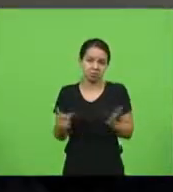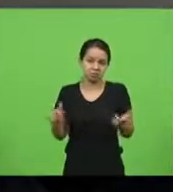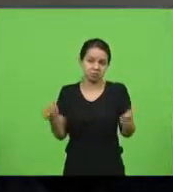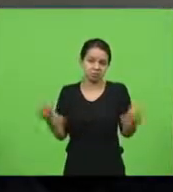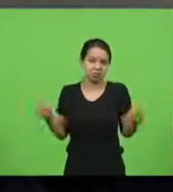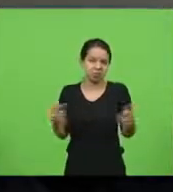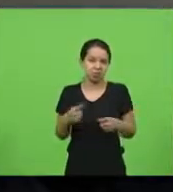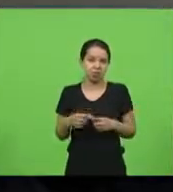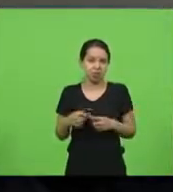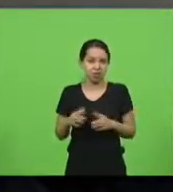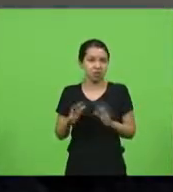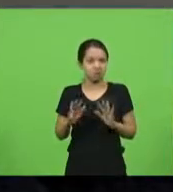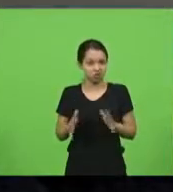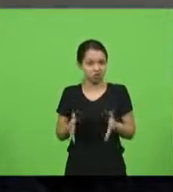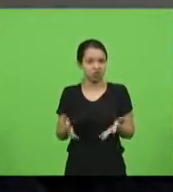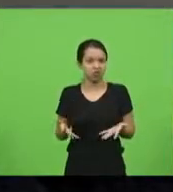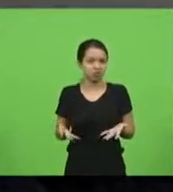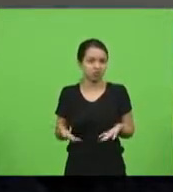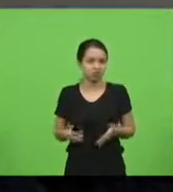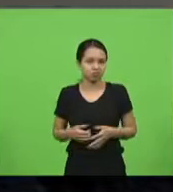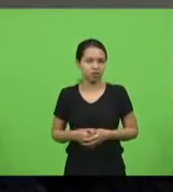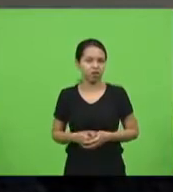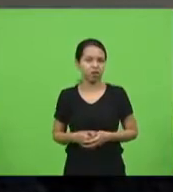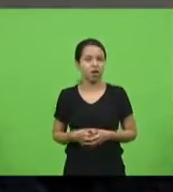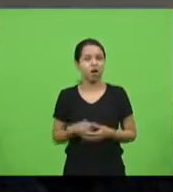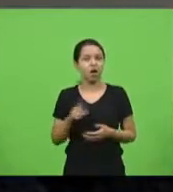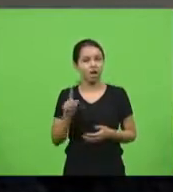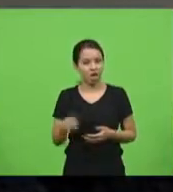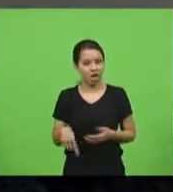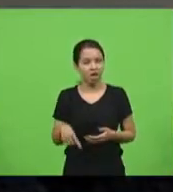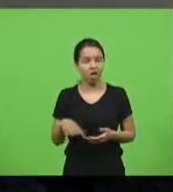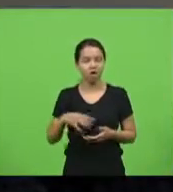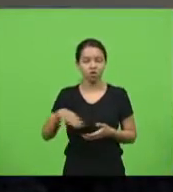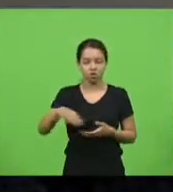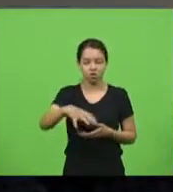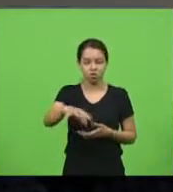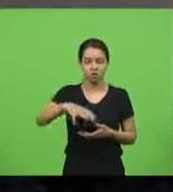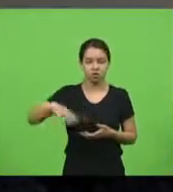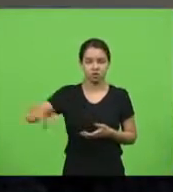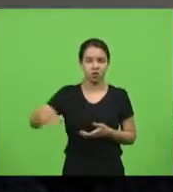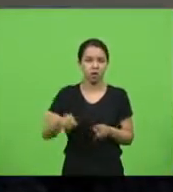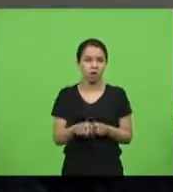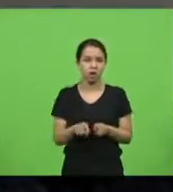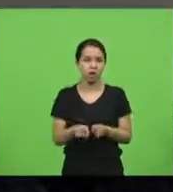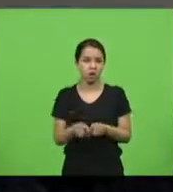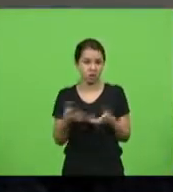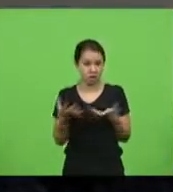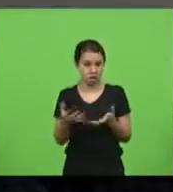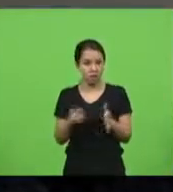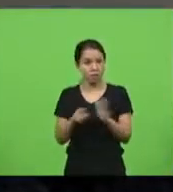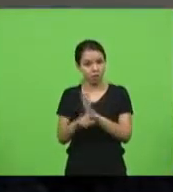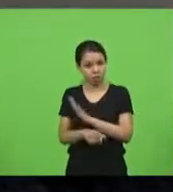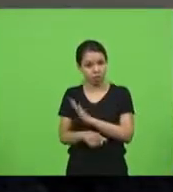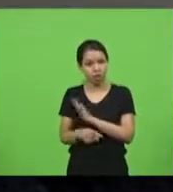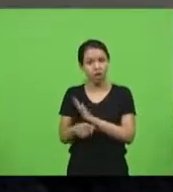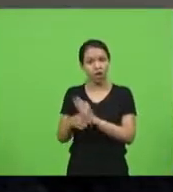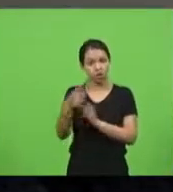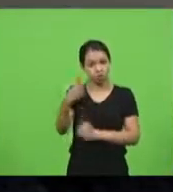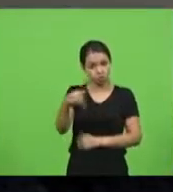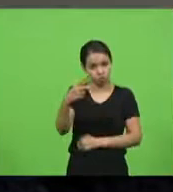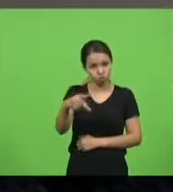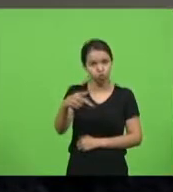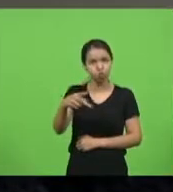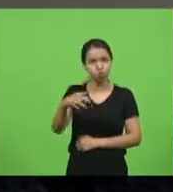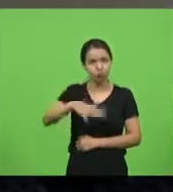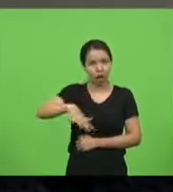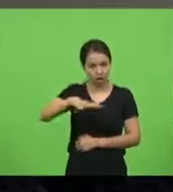com relação à distribuição, mas eu queria perguntar algo relacionado à sua área, coronel Charles, com